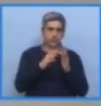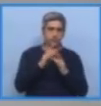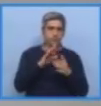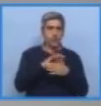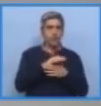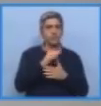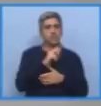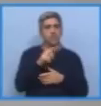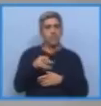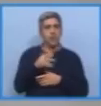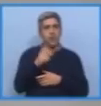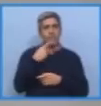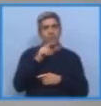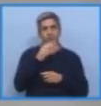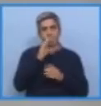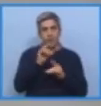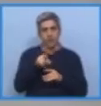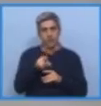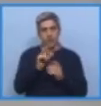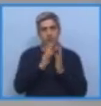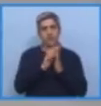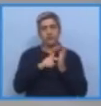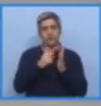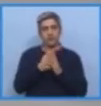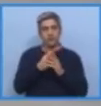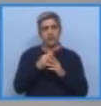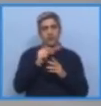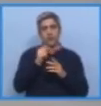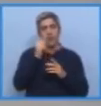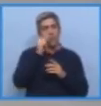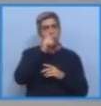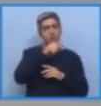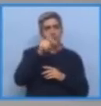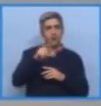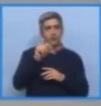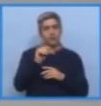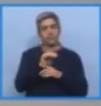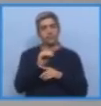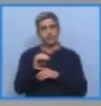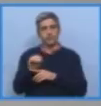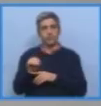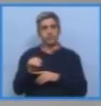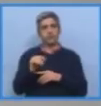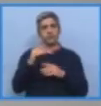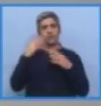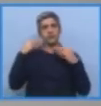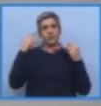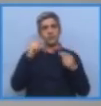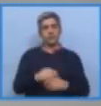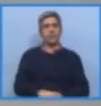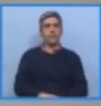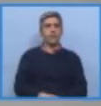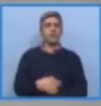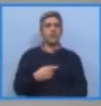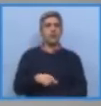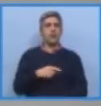depois voltam a insistir nesse ponto. A Igreja sempre feita também de homens, mas sobretudo alimentada pelo Espírito. Há assim